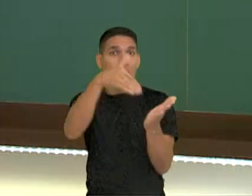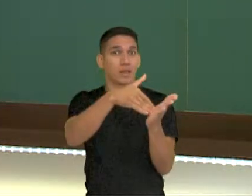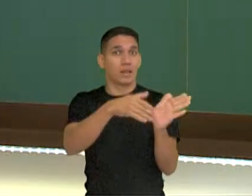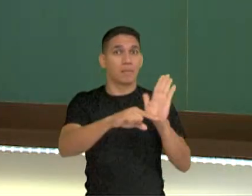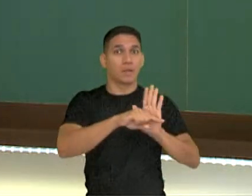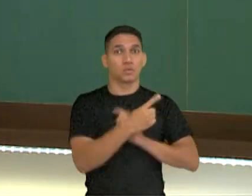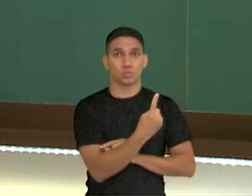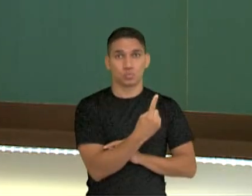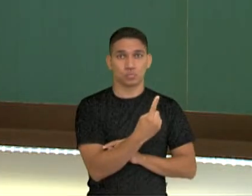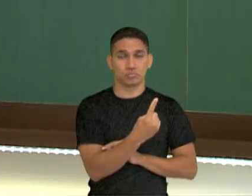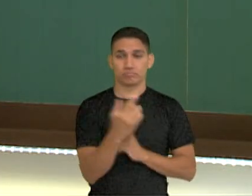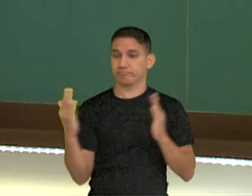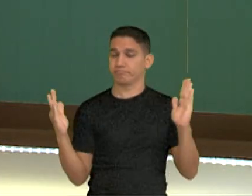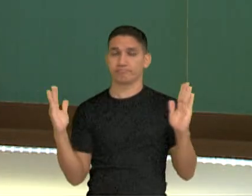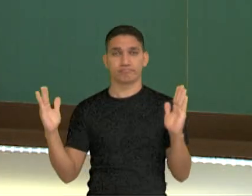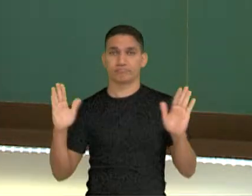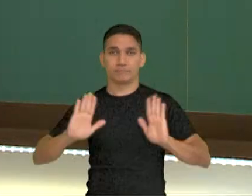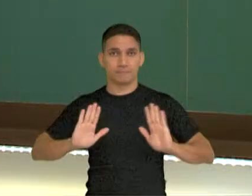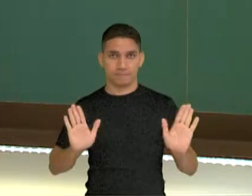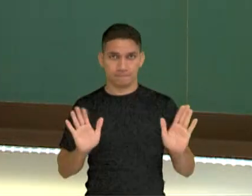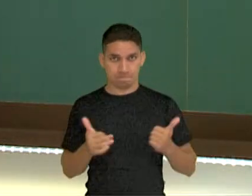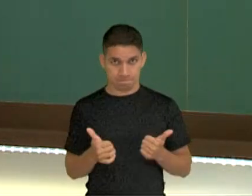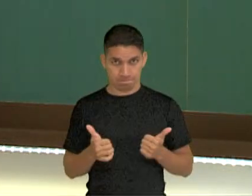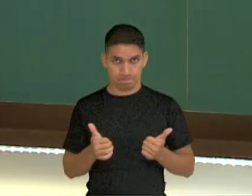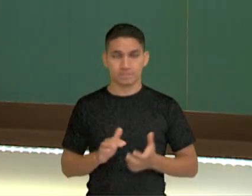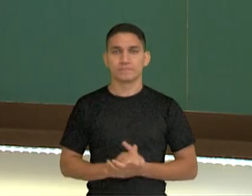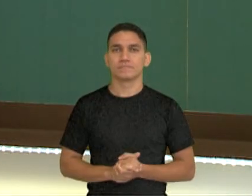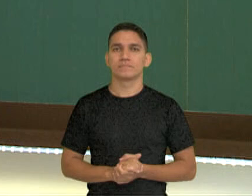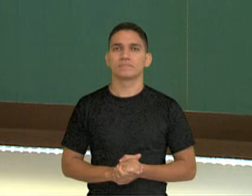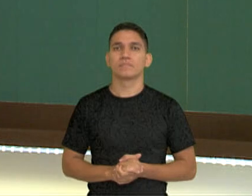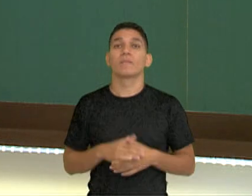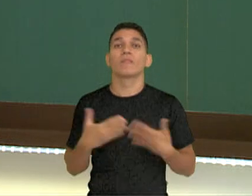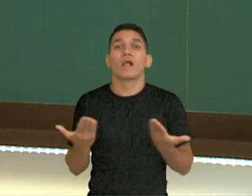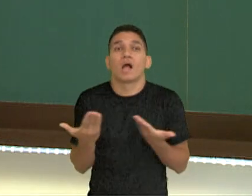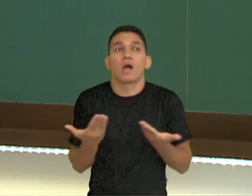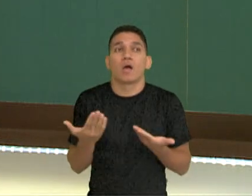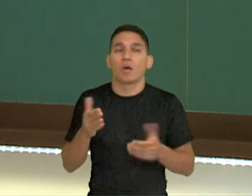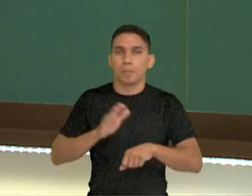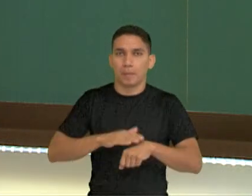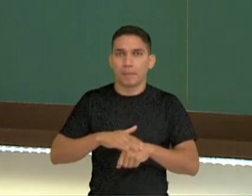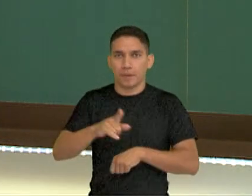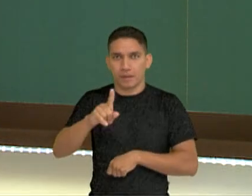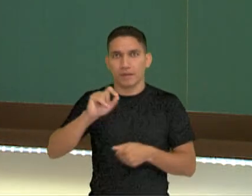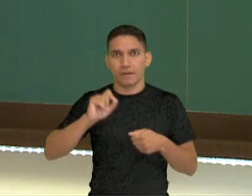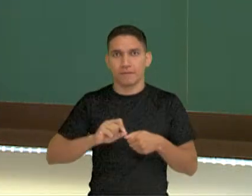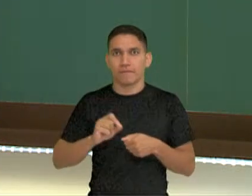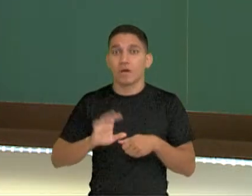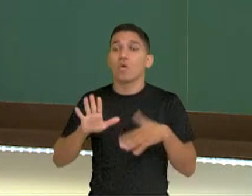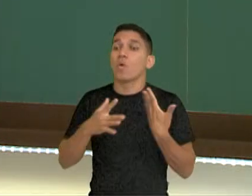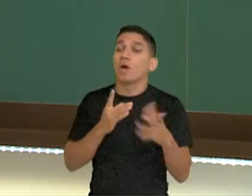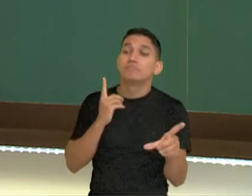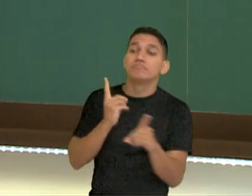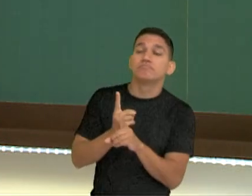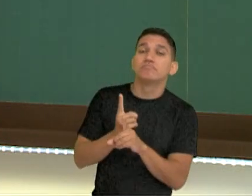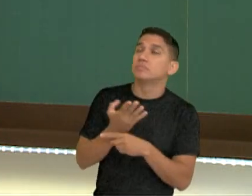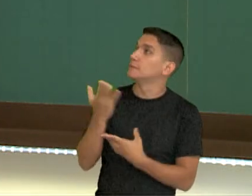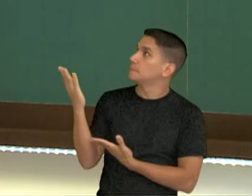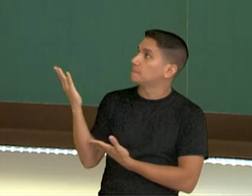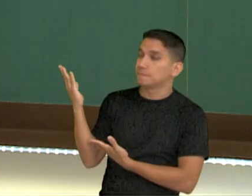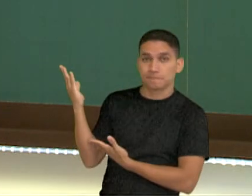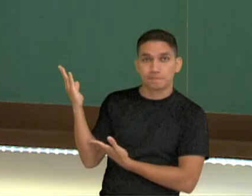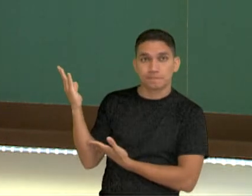1 até menos 1. Ok? Então, agora, vocês vão determinar o valor dessa